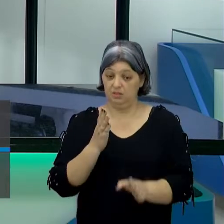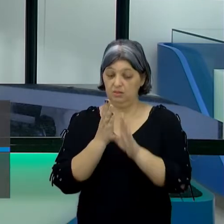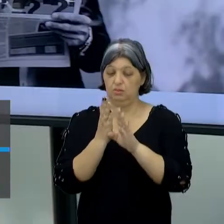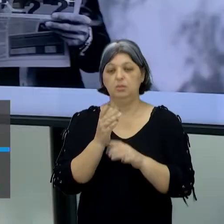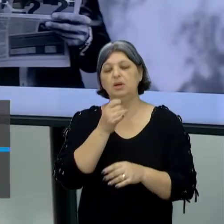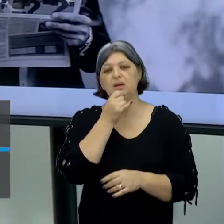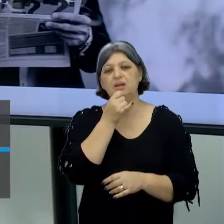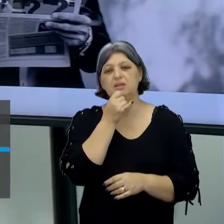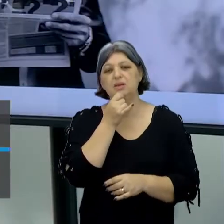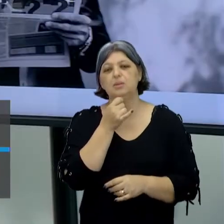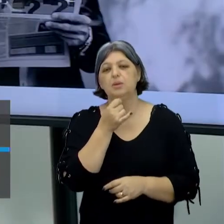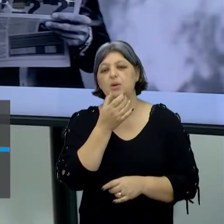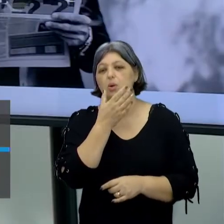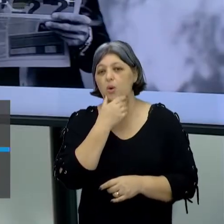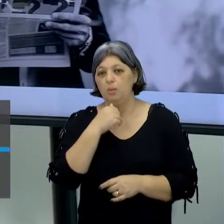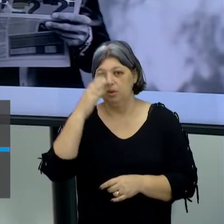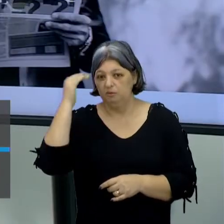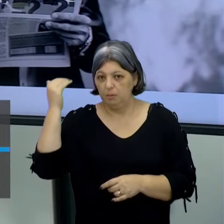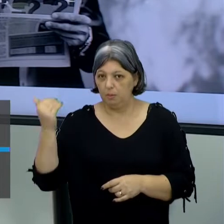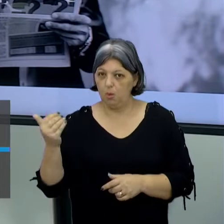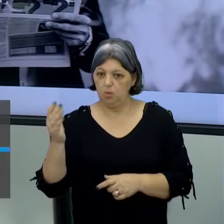por aí falar, Jack Chan morreu, peraí,